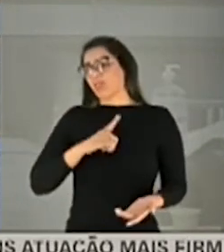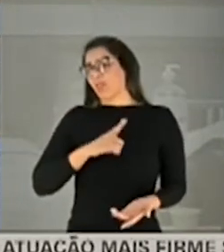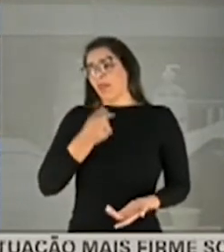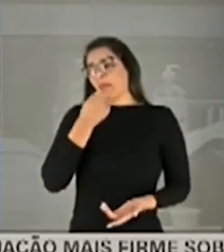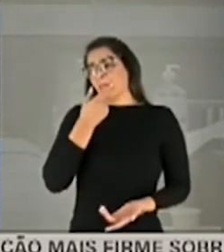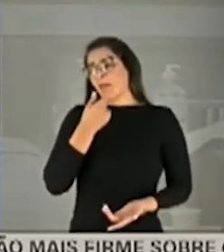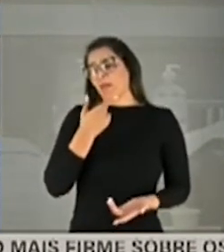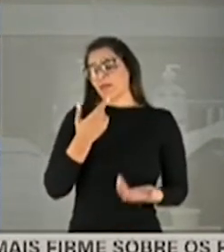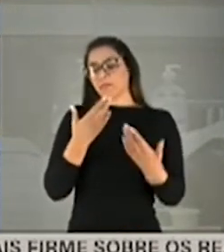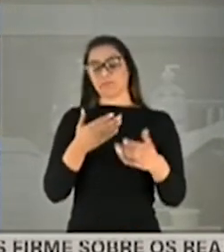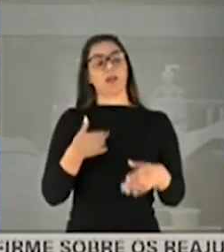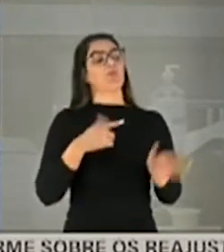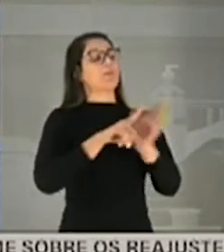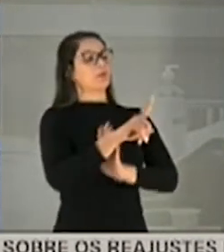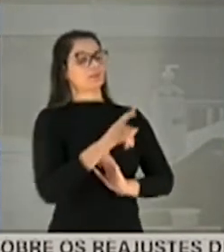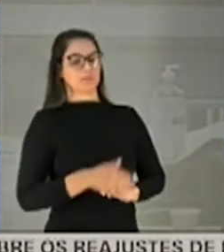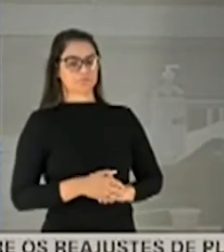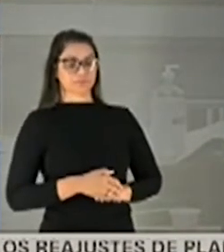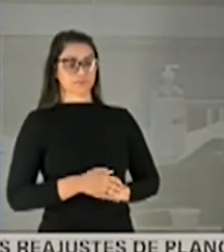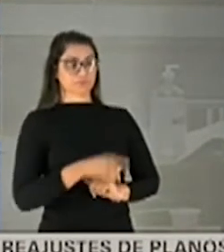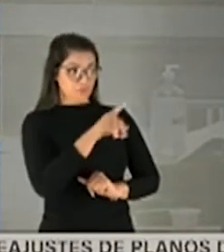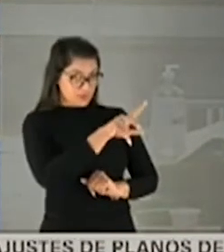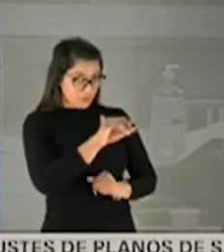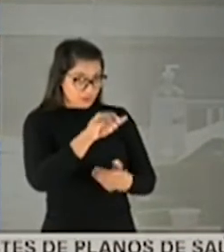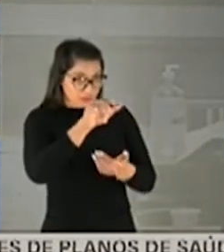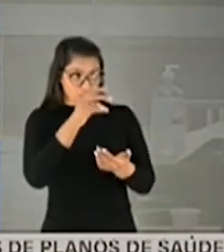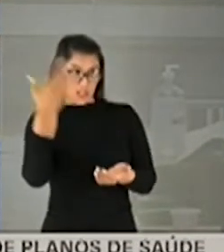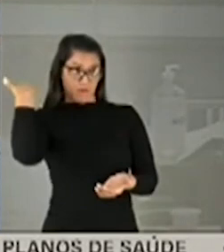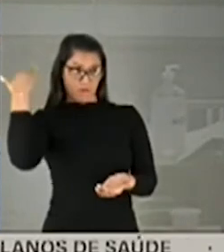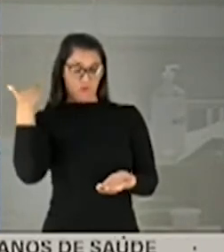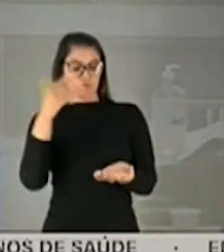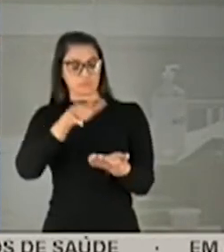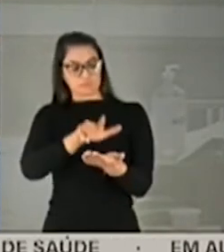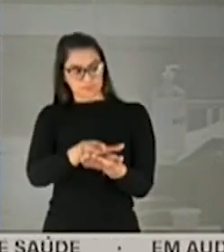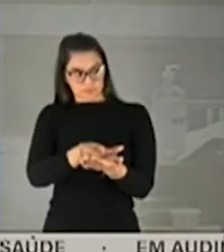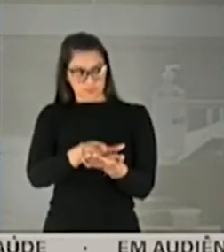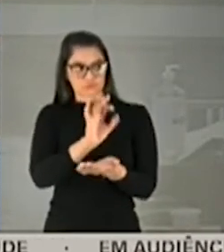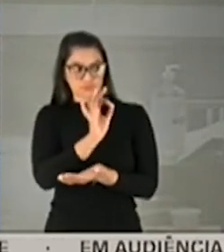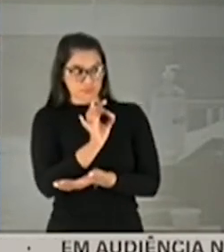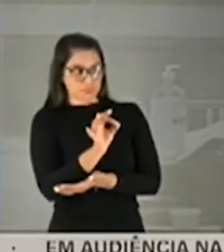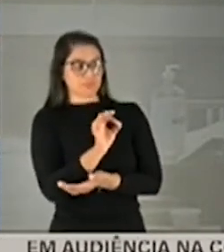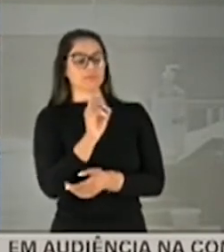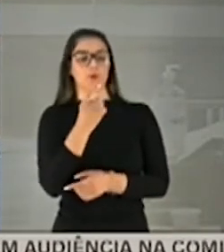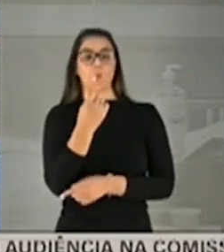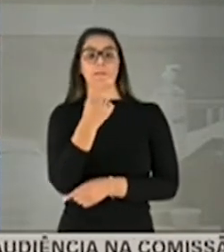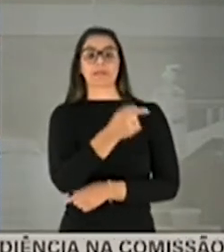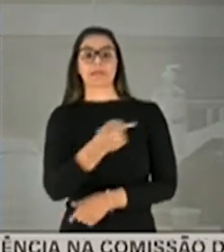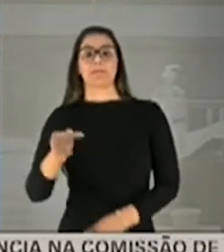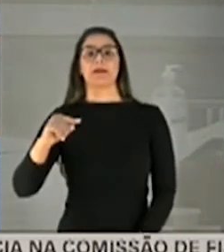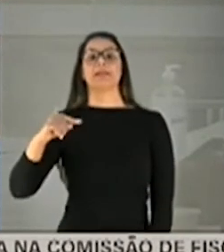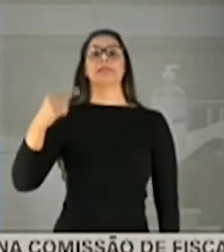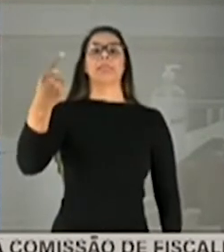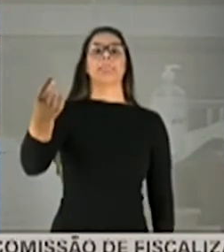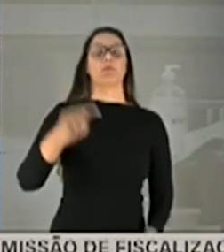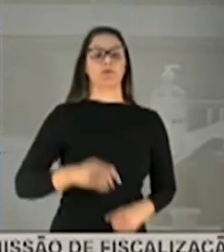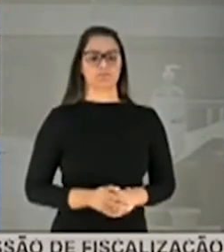para lhe fazer uma outra pergunta. Aí o senhor foi internado. Sim, eu fui internado uma semana depois. E o senhor